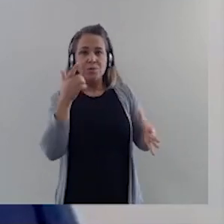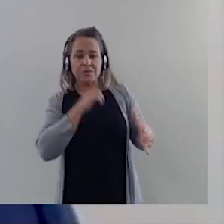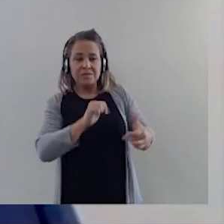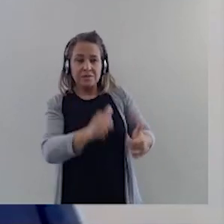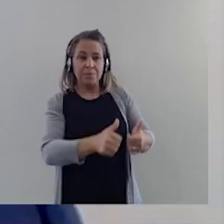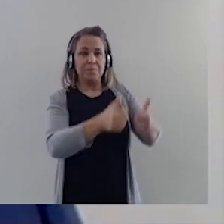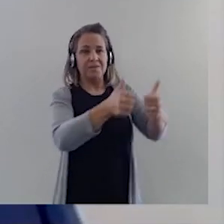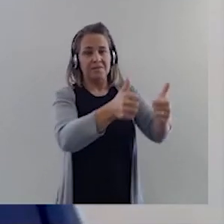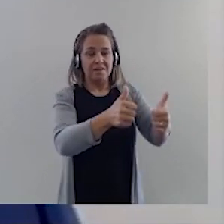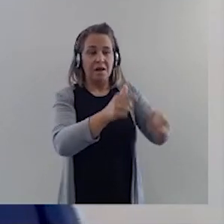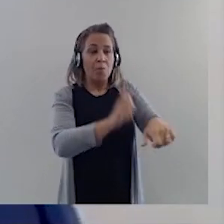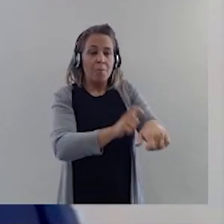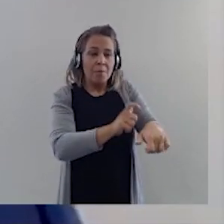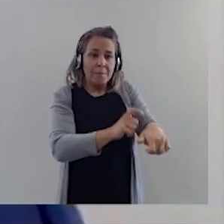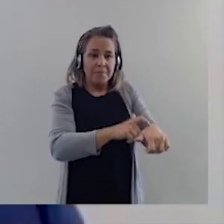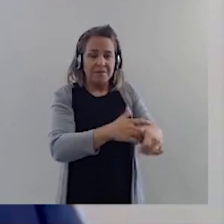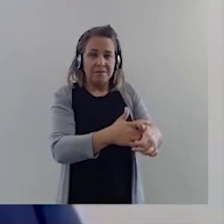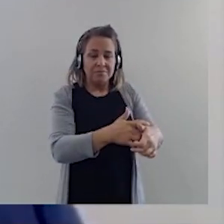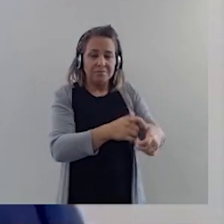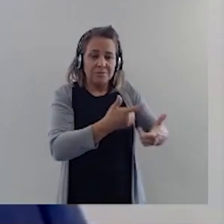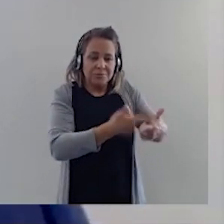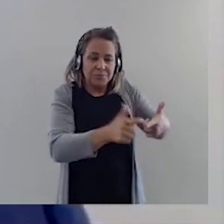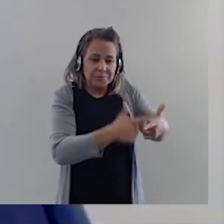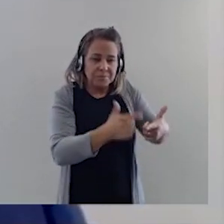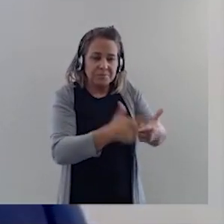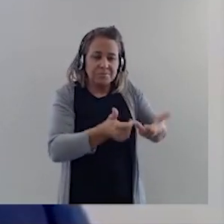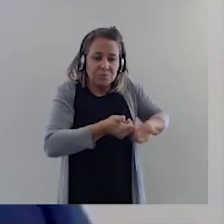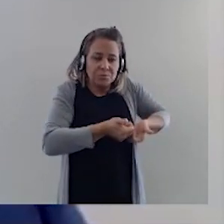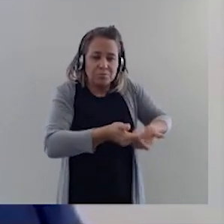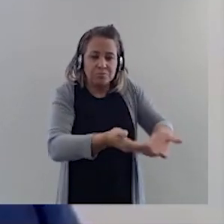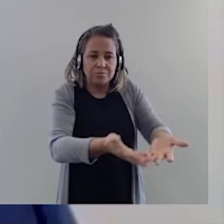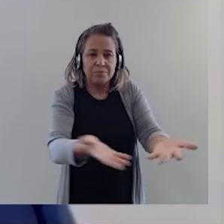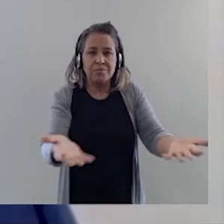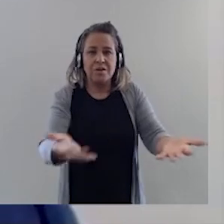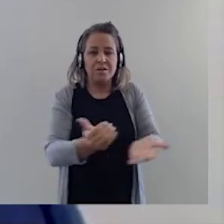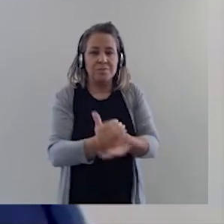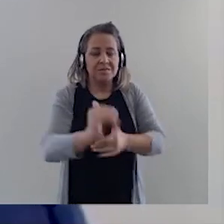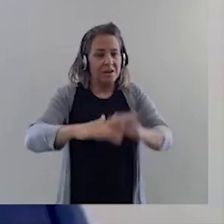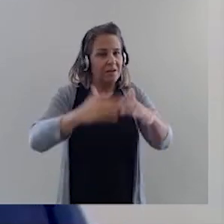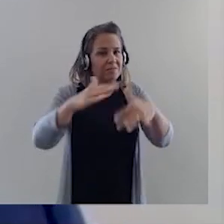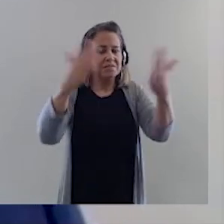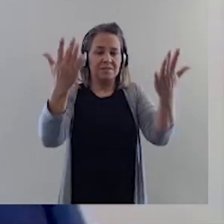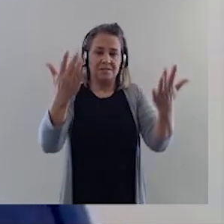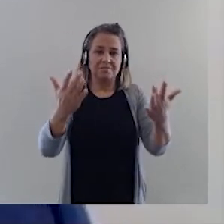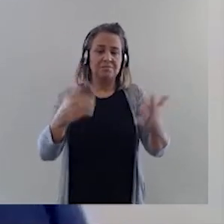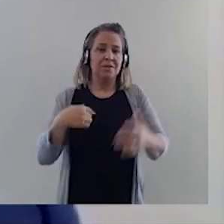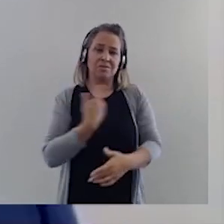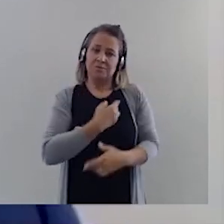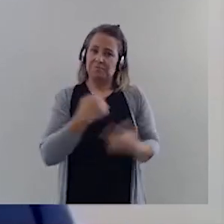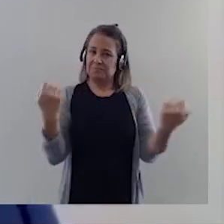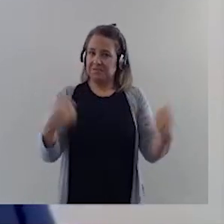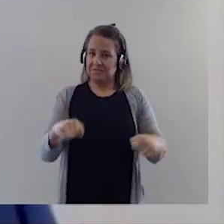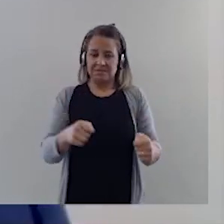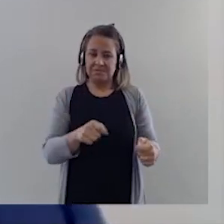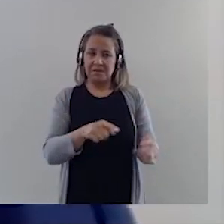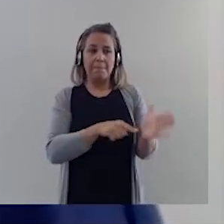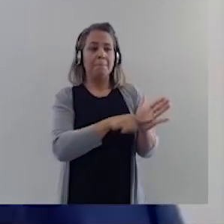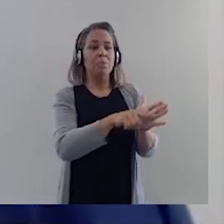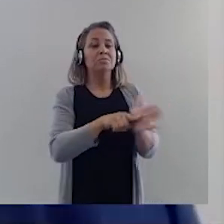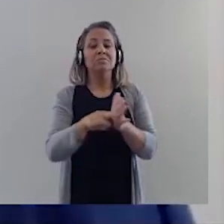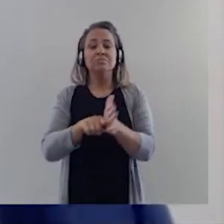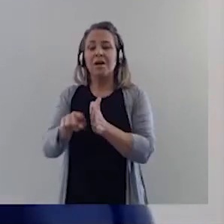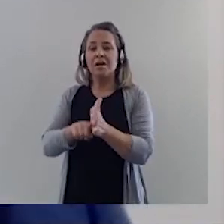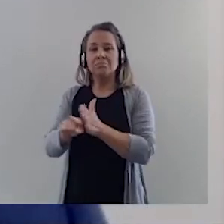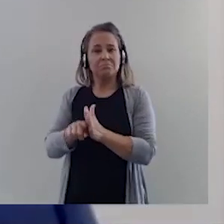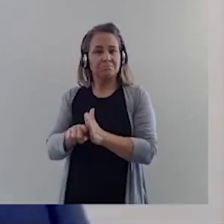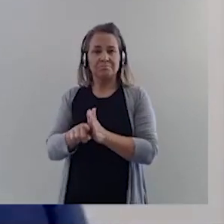crise, qual o momento que a crise começa a terminar e começa a avançar. nós não precisamos nem de indicativos econômicos